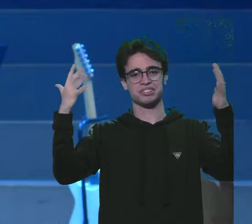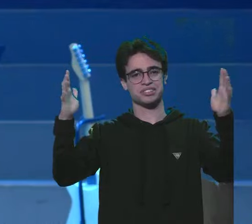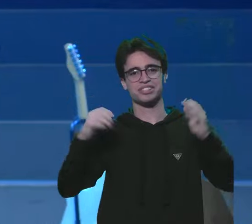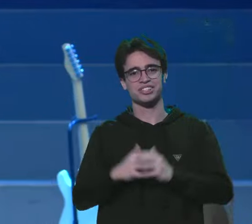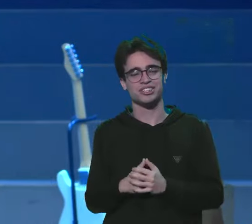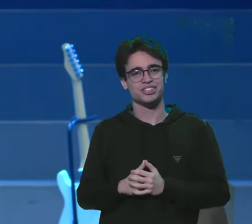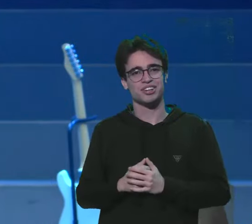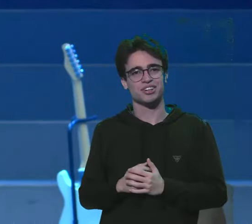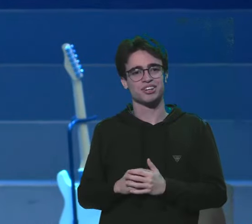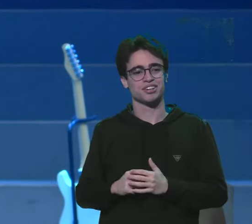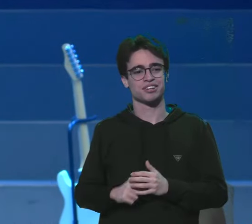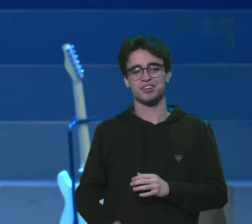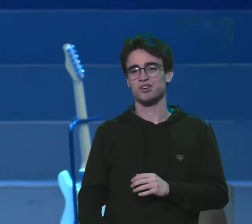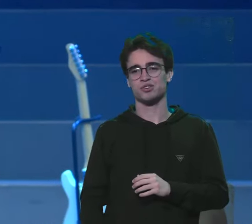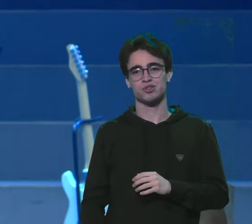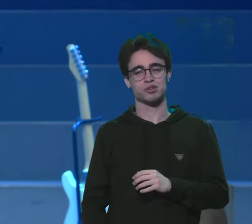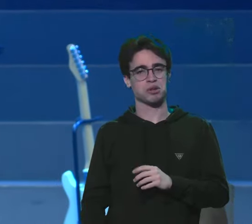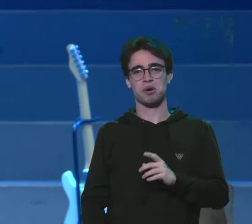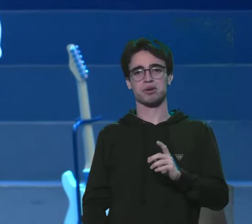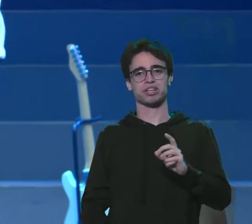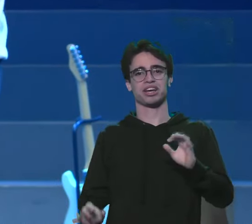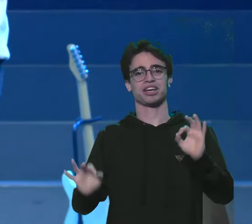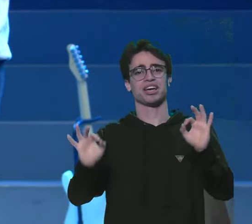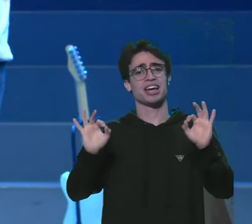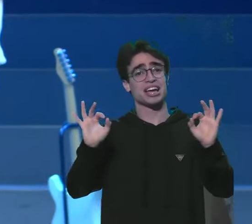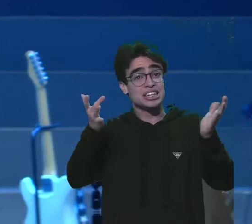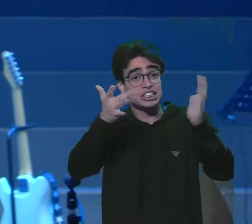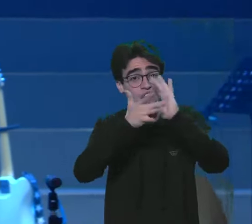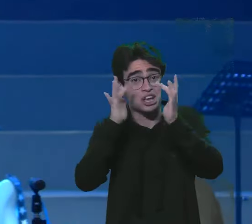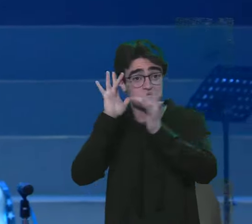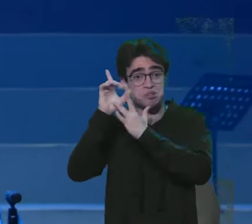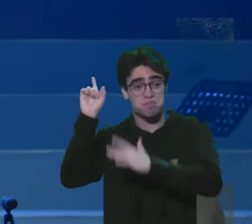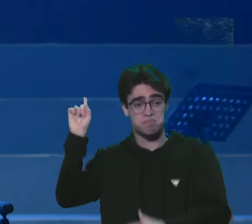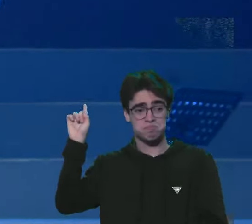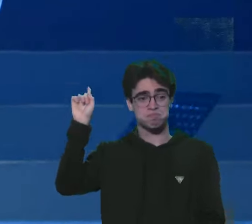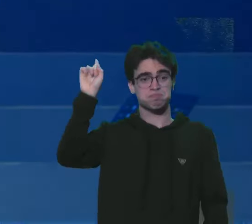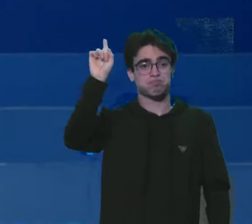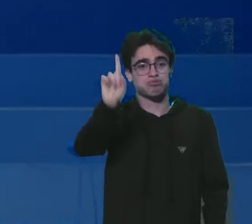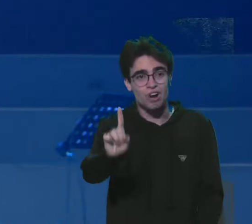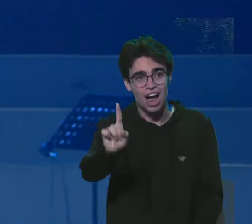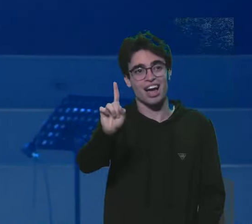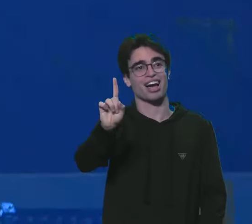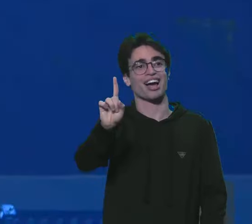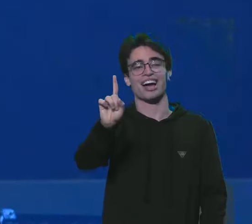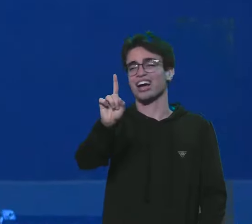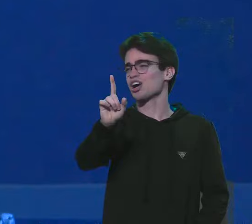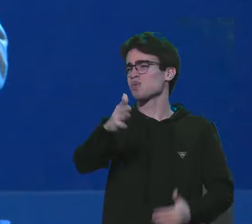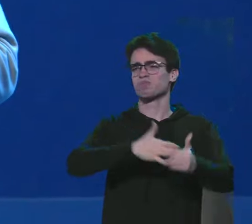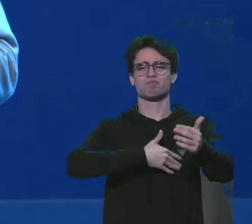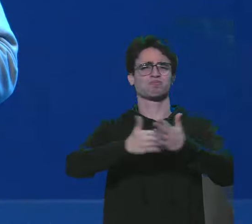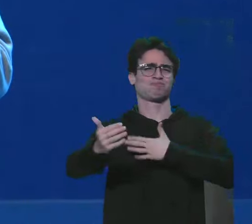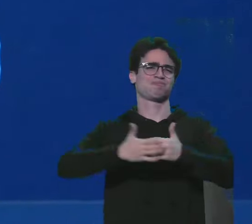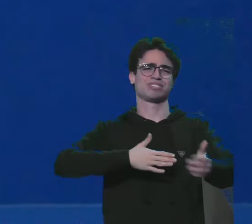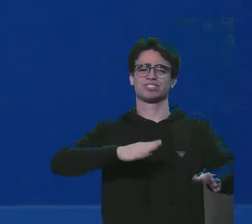Quando Jesus chega nos lugares, não importa como estão as